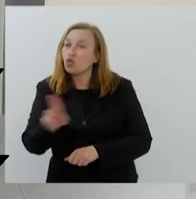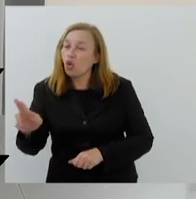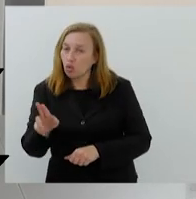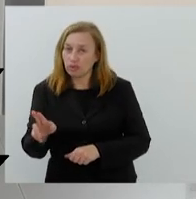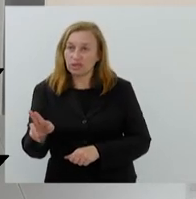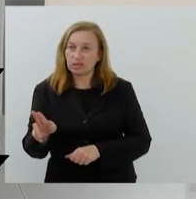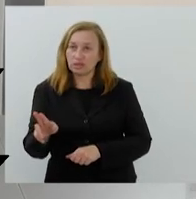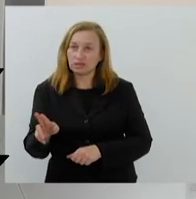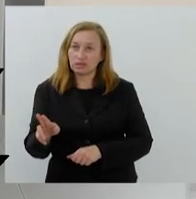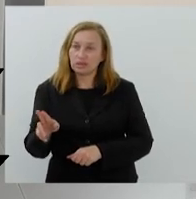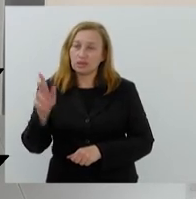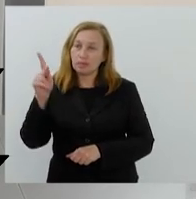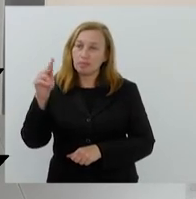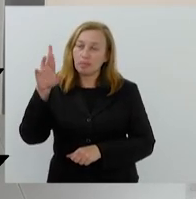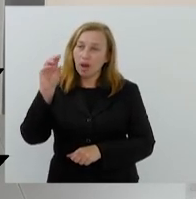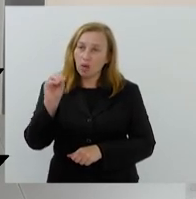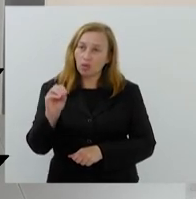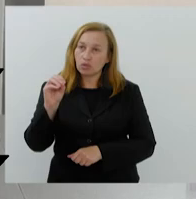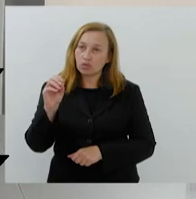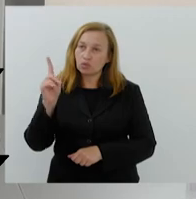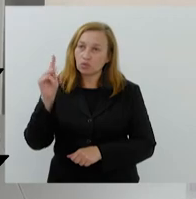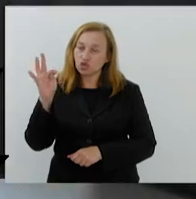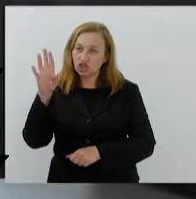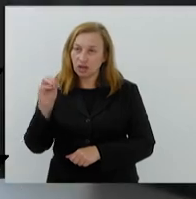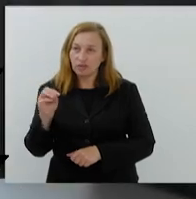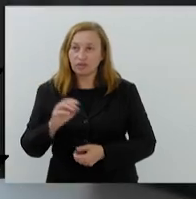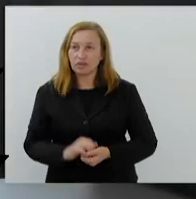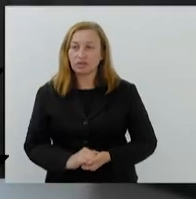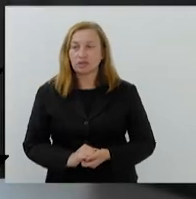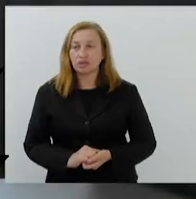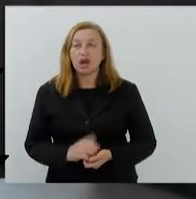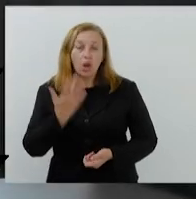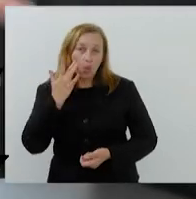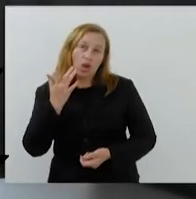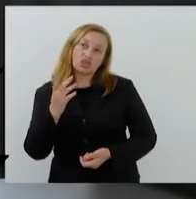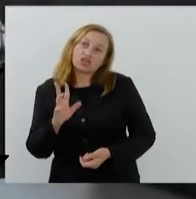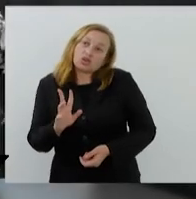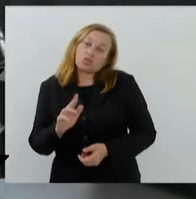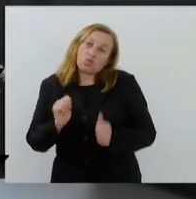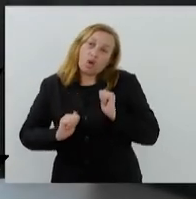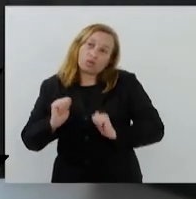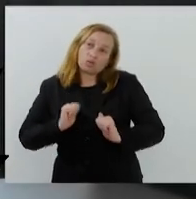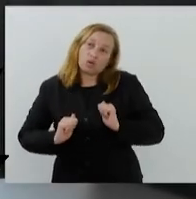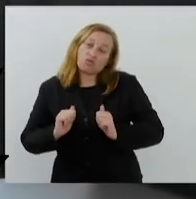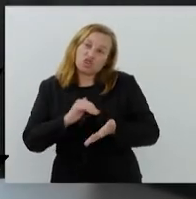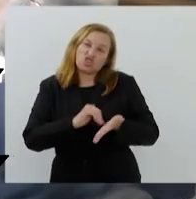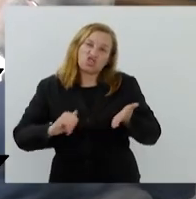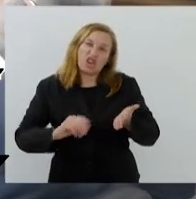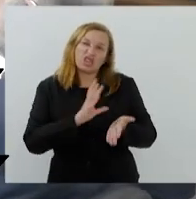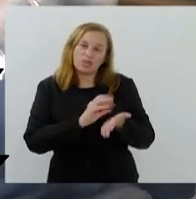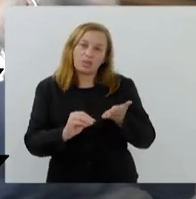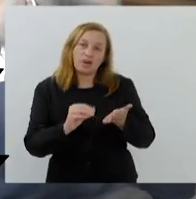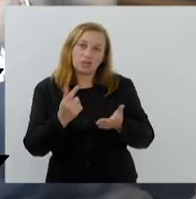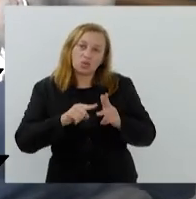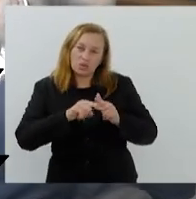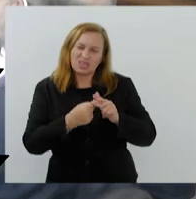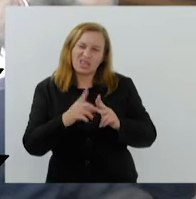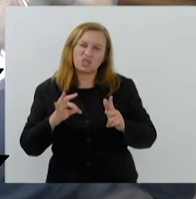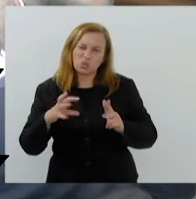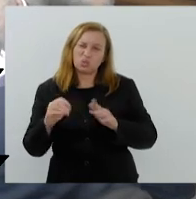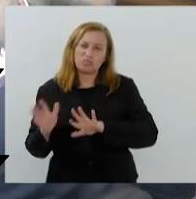ou estação ator Paulo. Bom, não, eu acho que tem que ser o ator, é uma pessoa. Eu vou retirar de pauta, a gente conserta isso